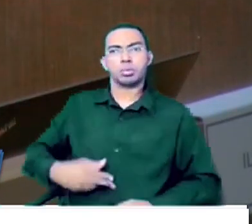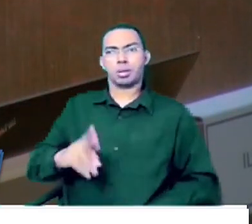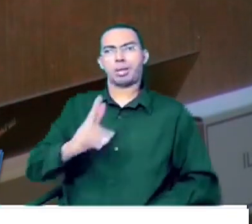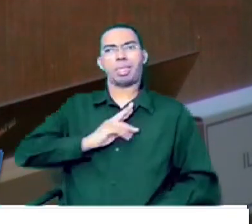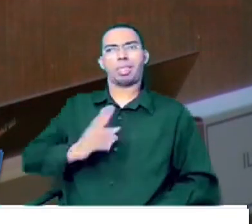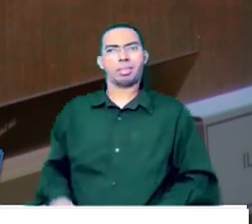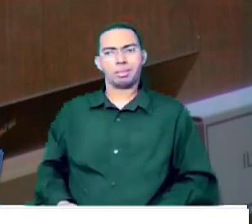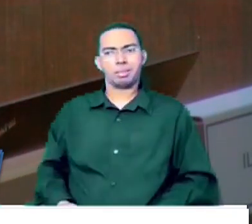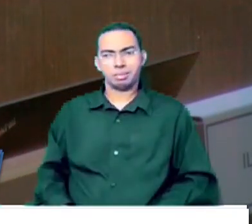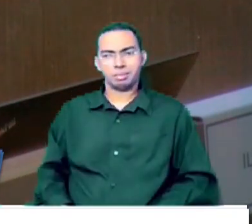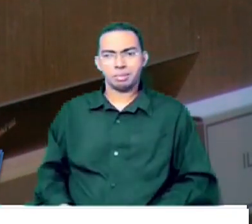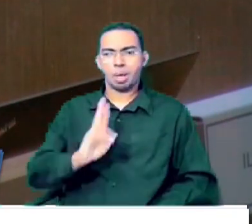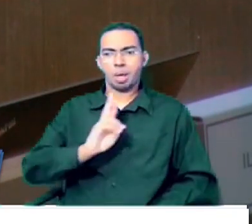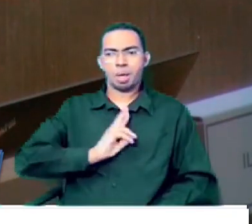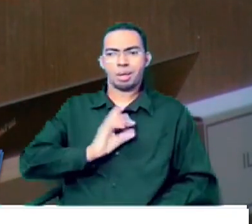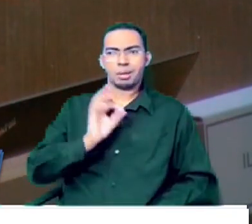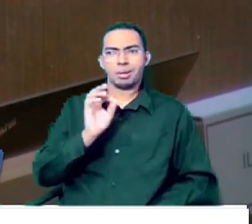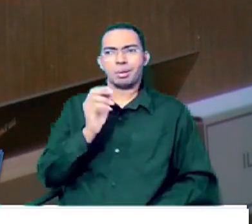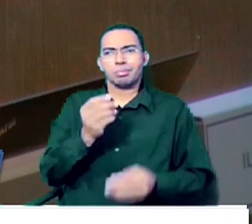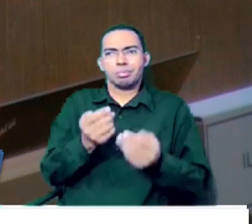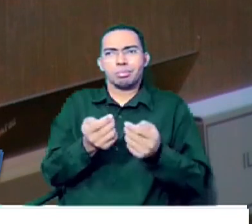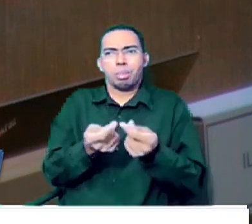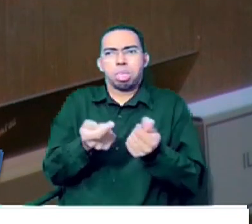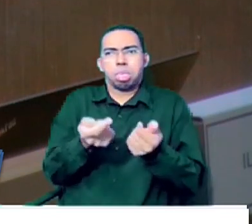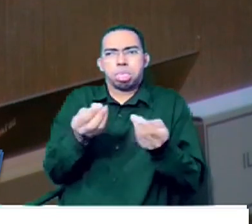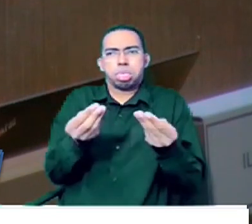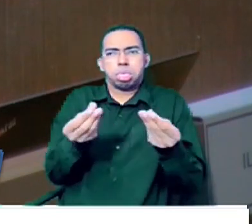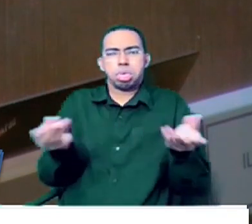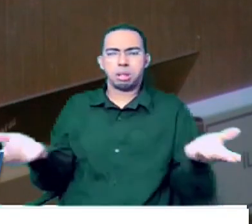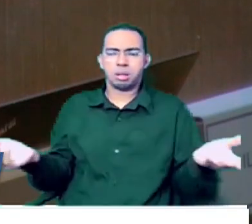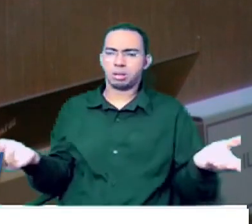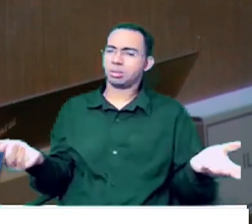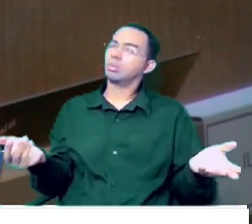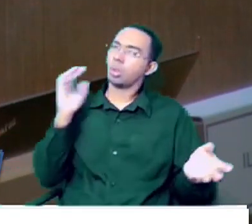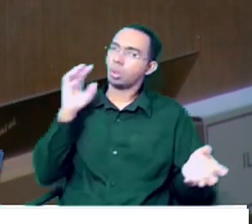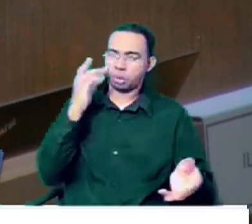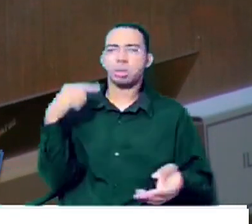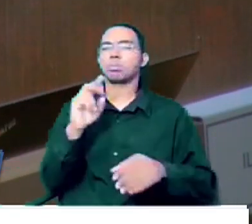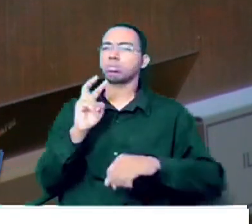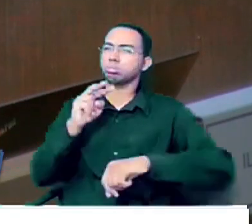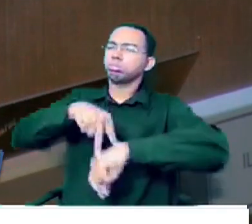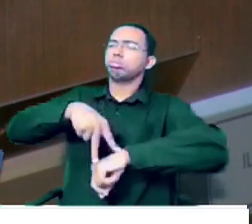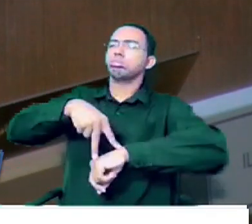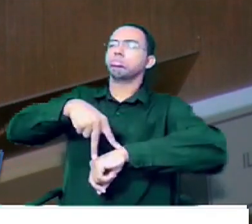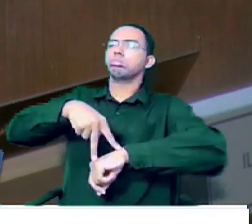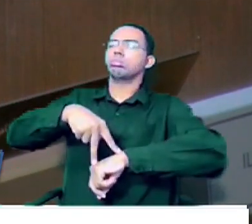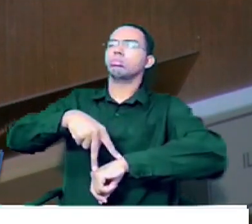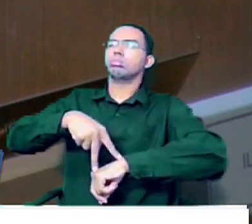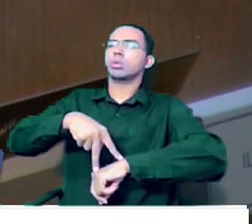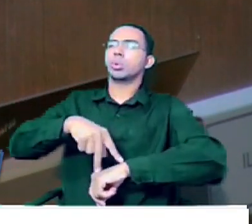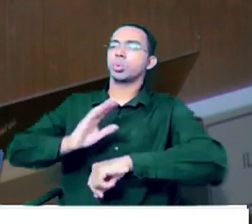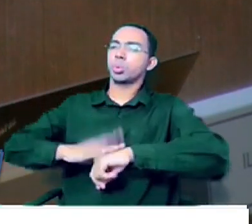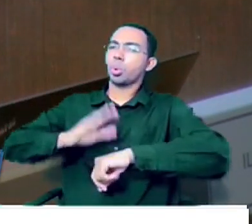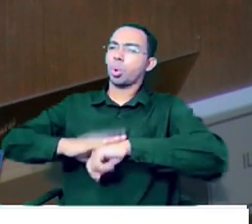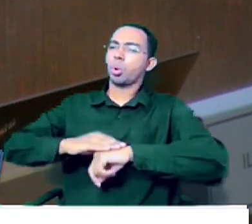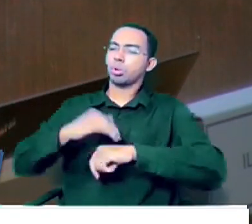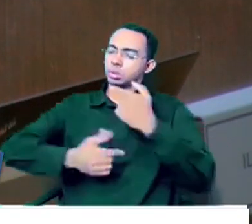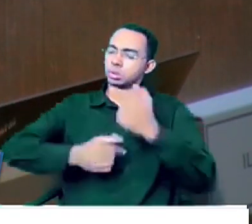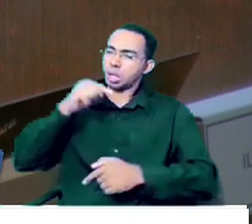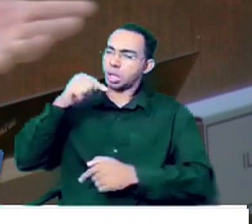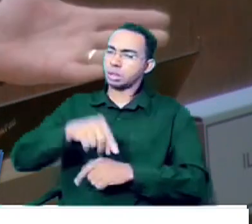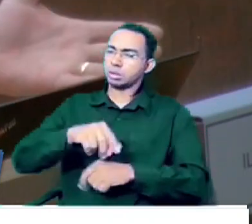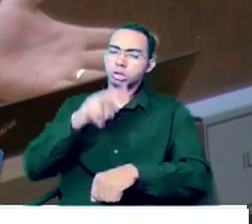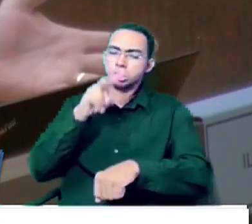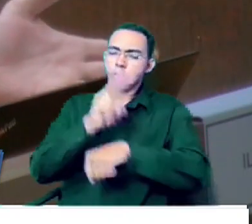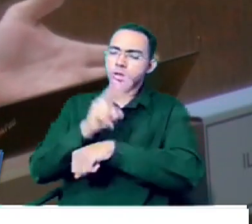respostas evasivas. Eu acho que nós temos que tomar posturas. O nosso trabalho de fiscalização, então